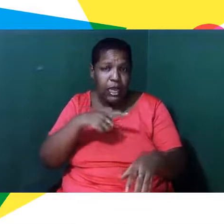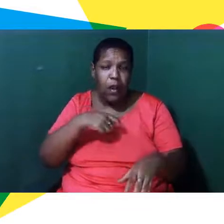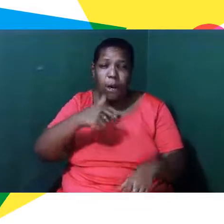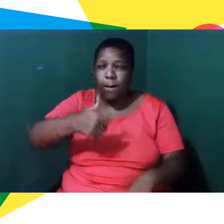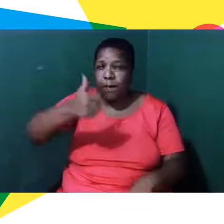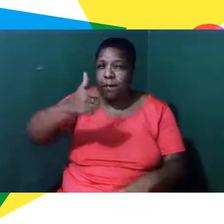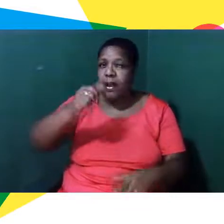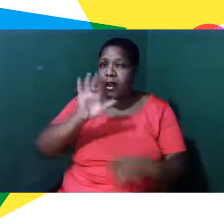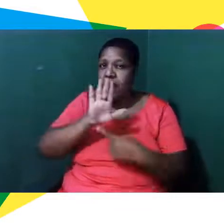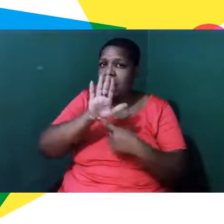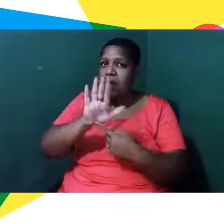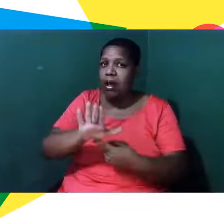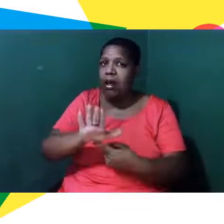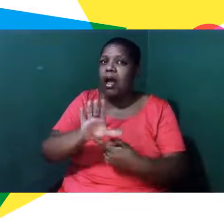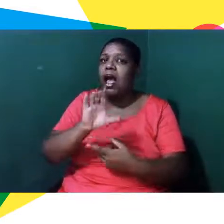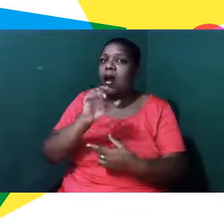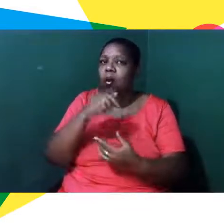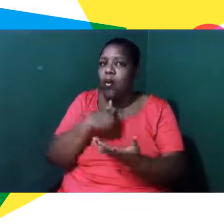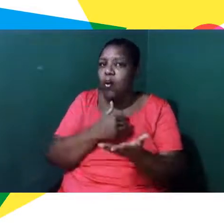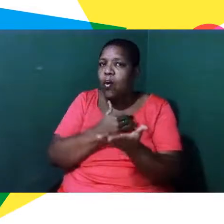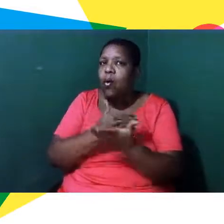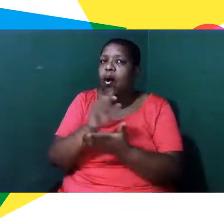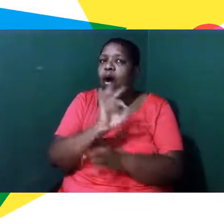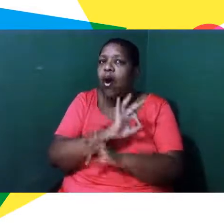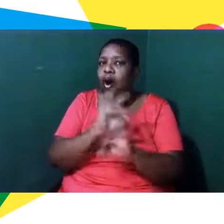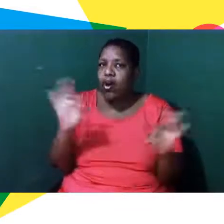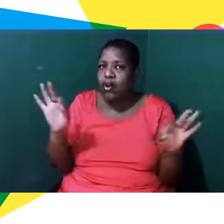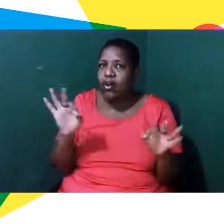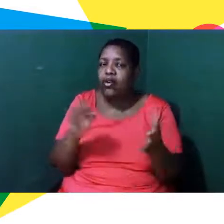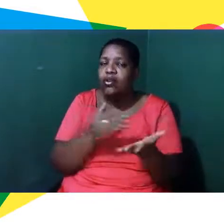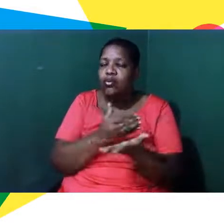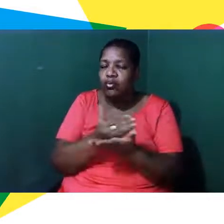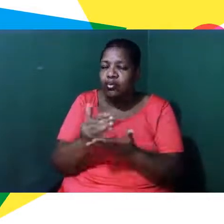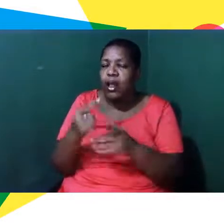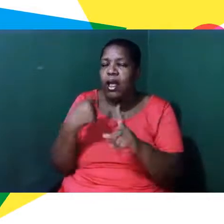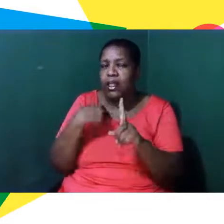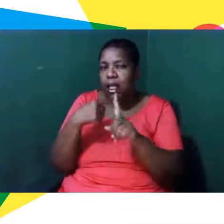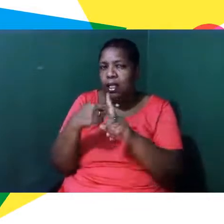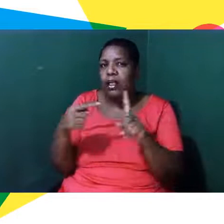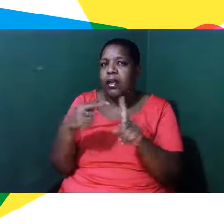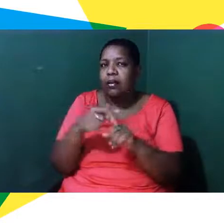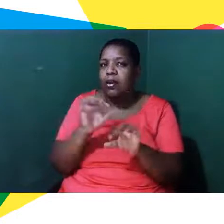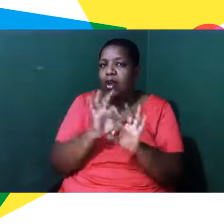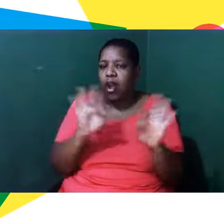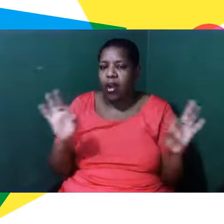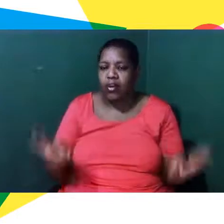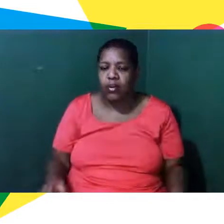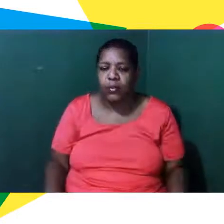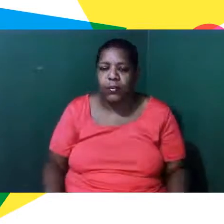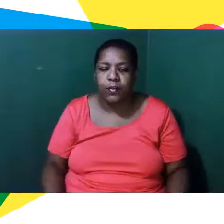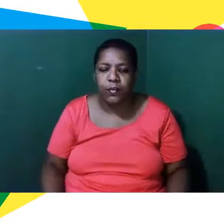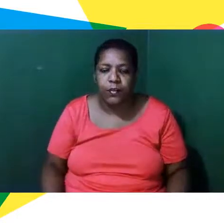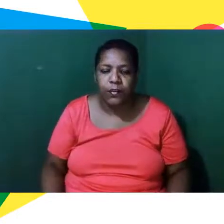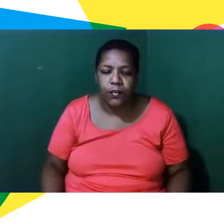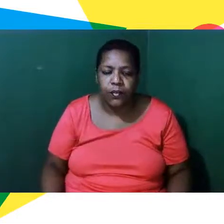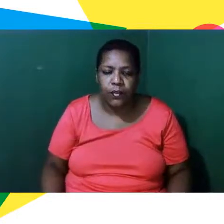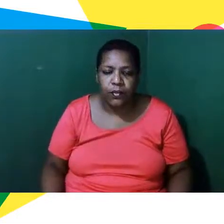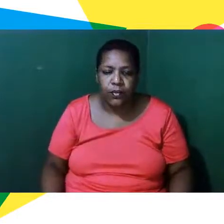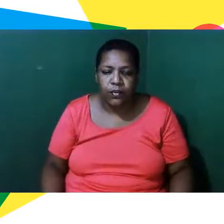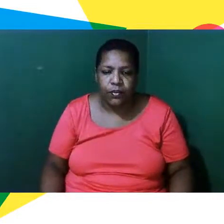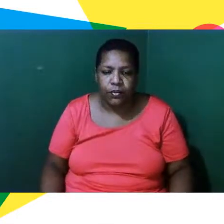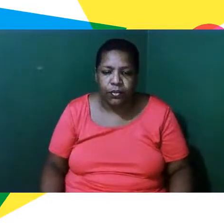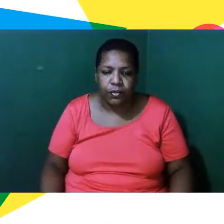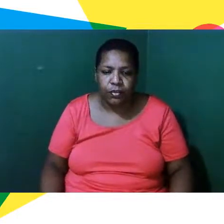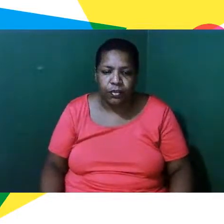aparecem é um ótimo canal introdutório e até o nível intermediário é isso Brainstorm tutoriais